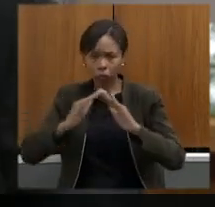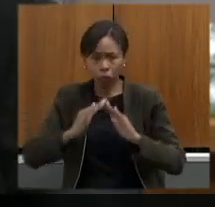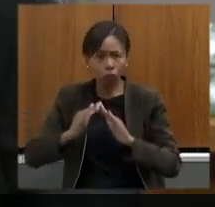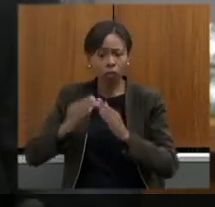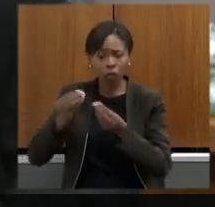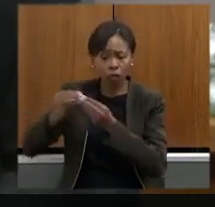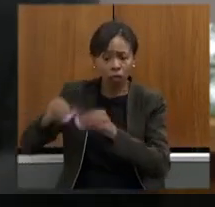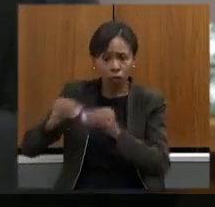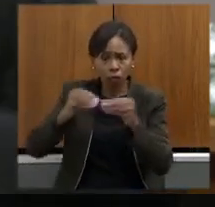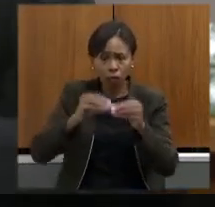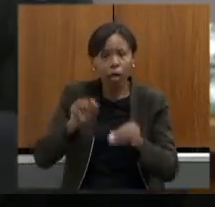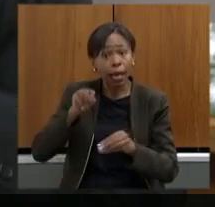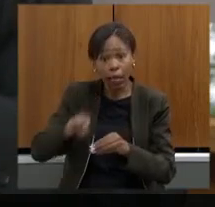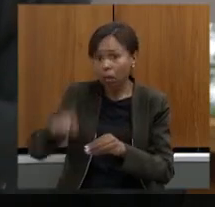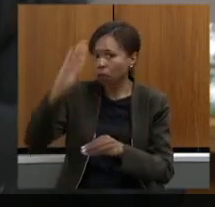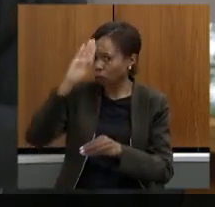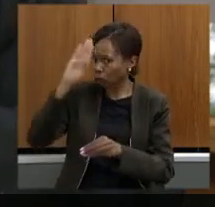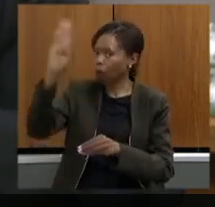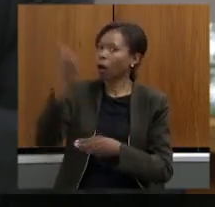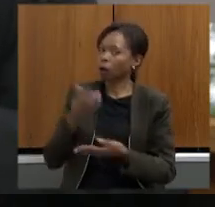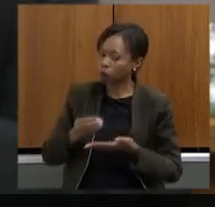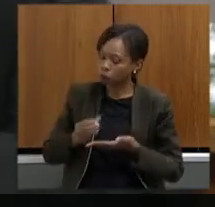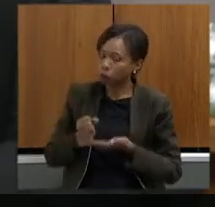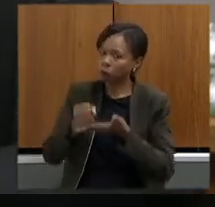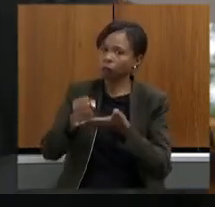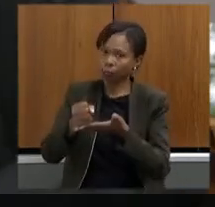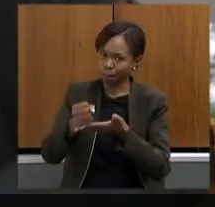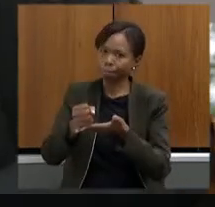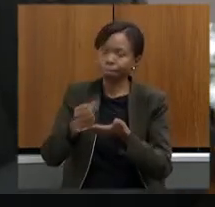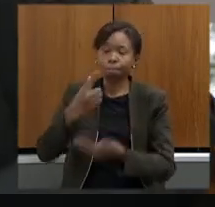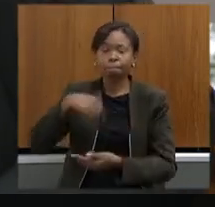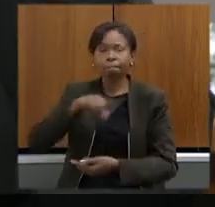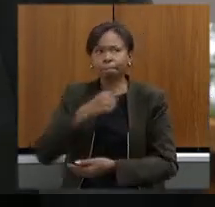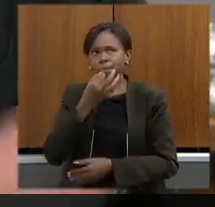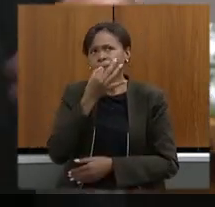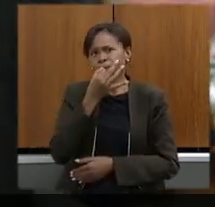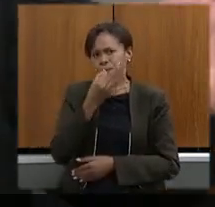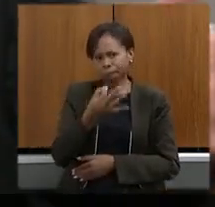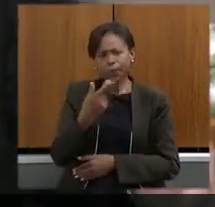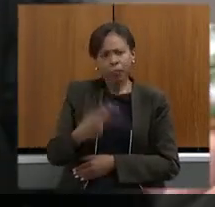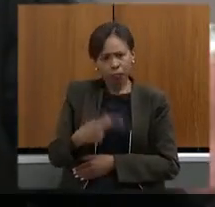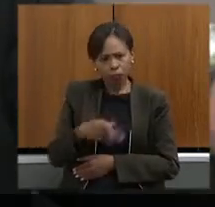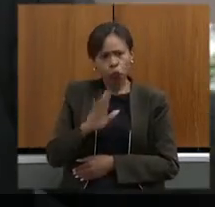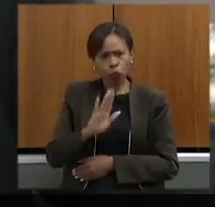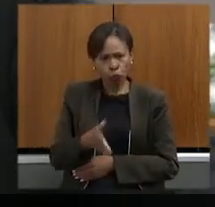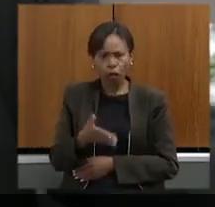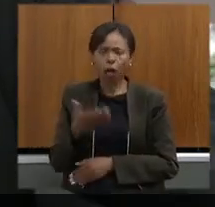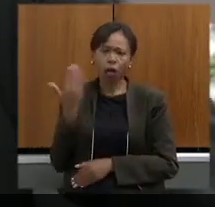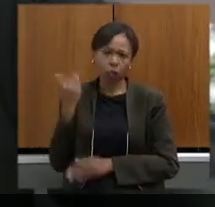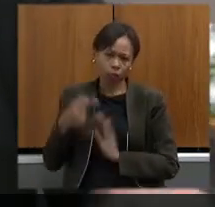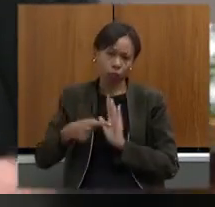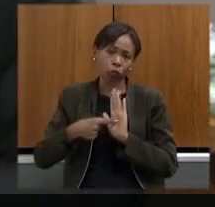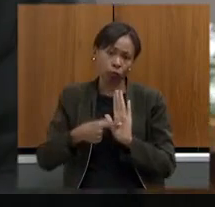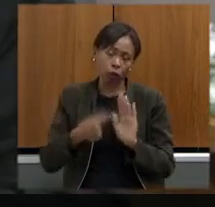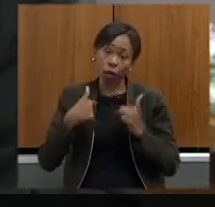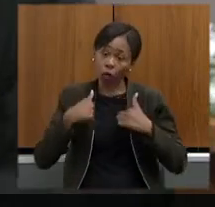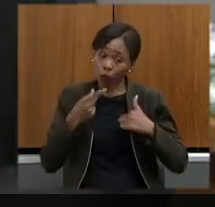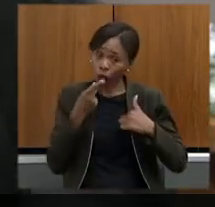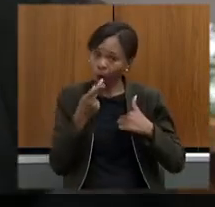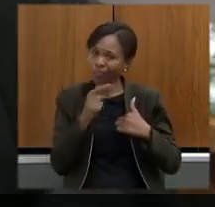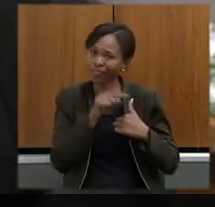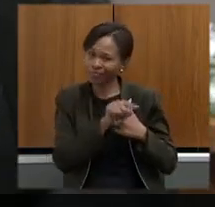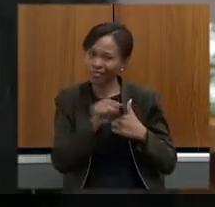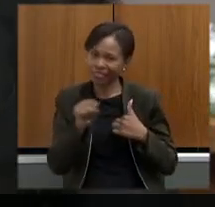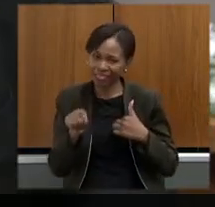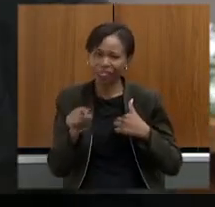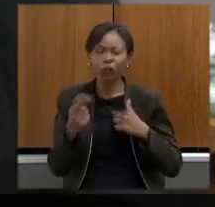principal de a sugestão que e apresentou tô te falando estou falando para vocês aqui o que eu falei para